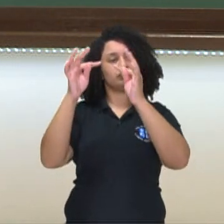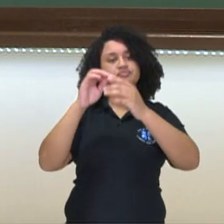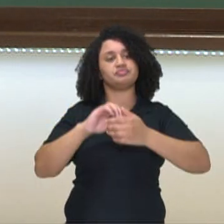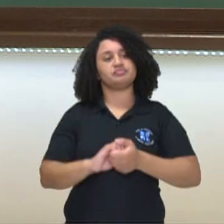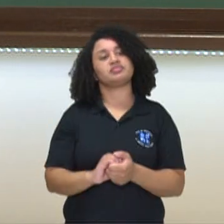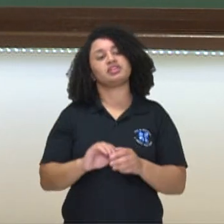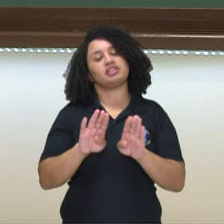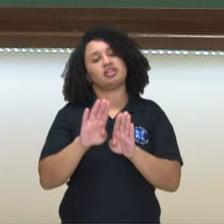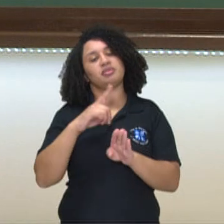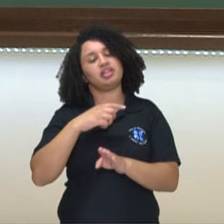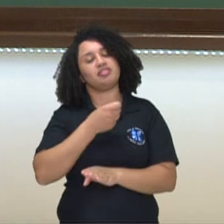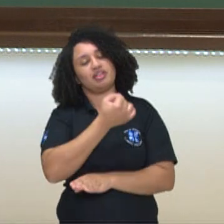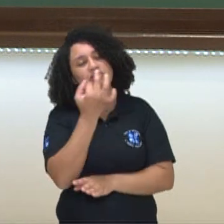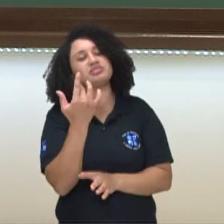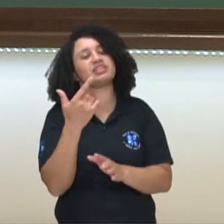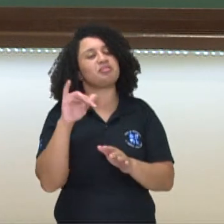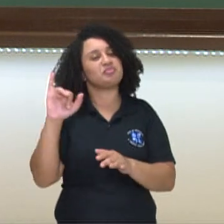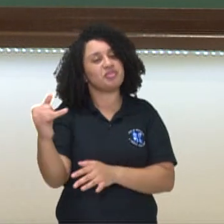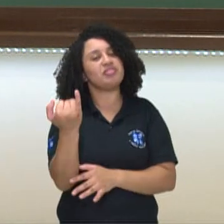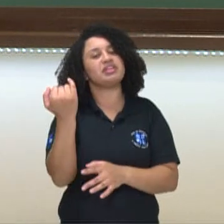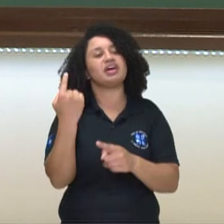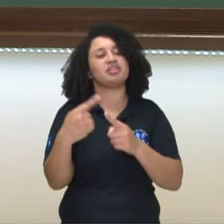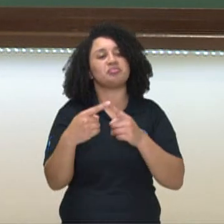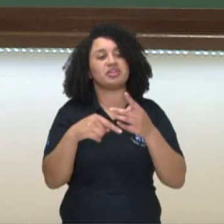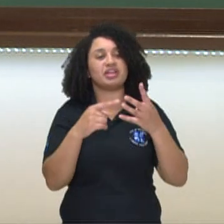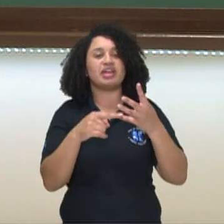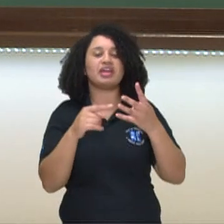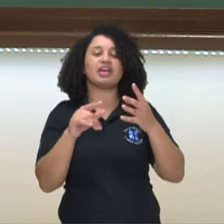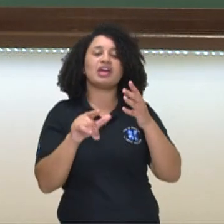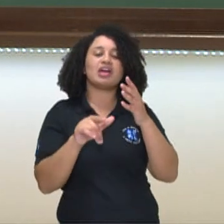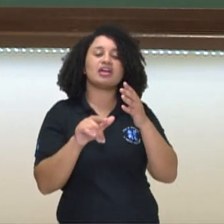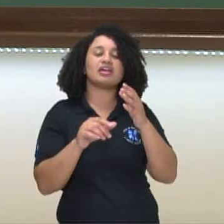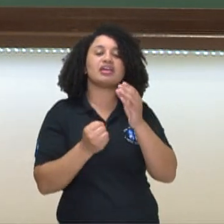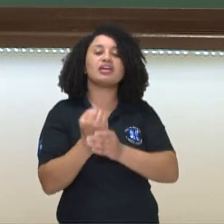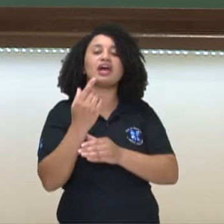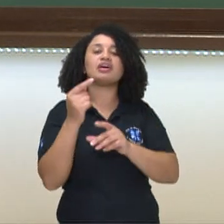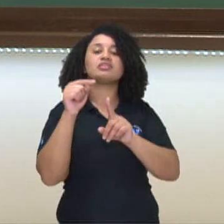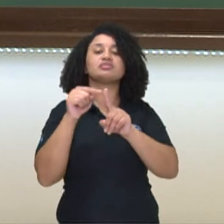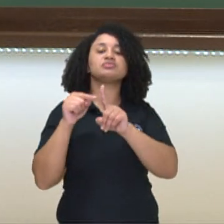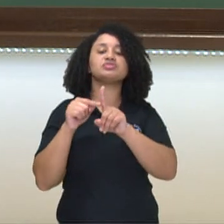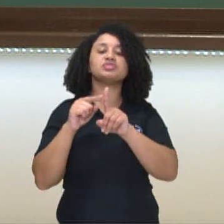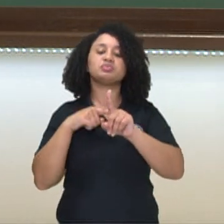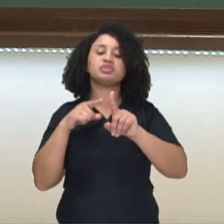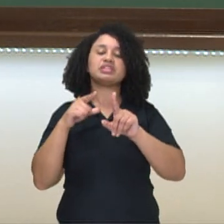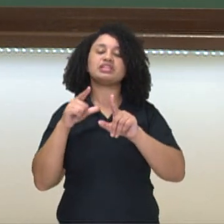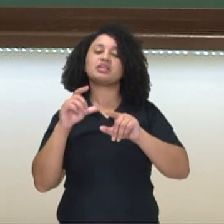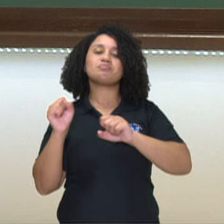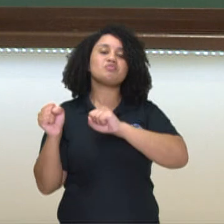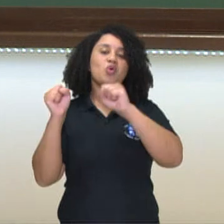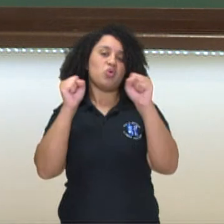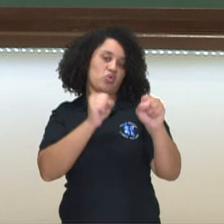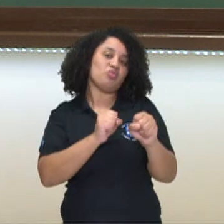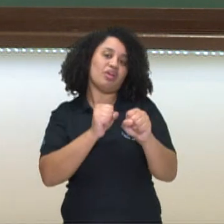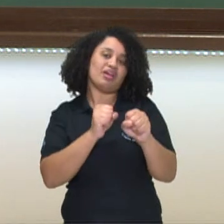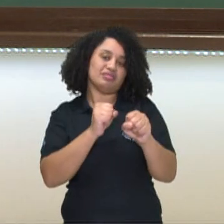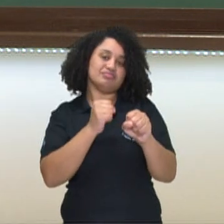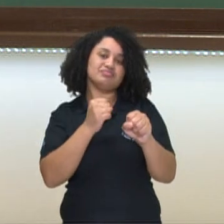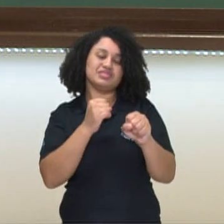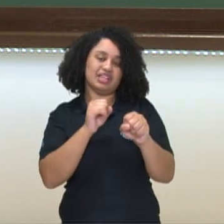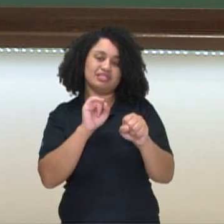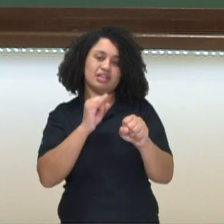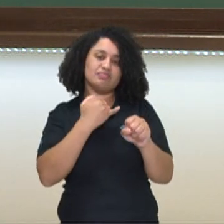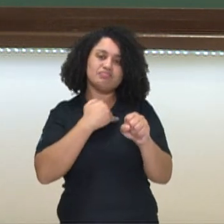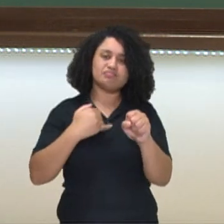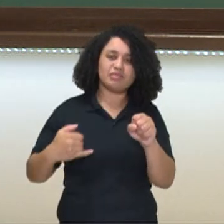aproveitaram disso, criando novamente uma noção de império, uma noção de propriedade, não literal, mas de domínio de